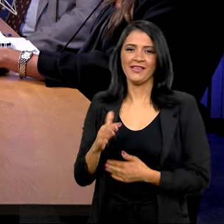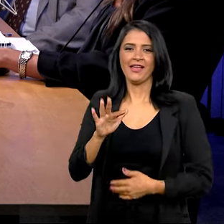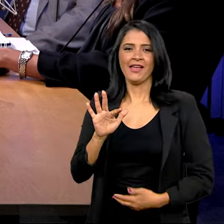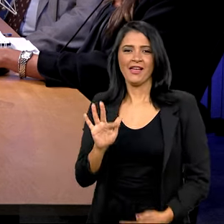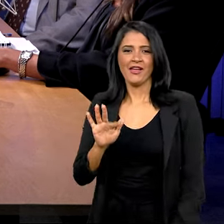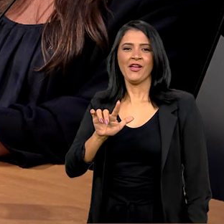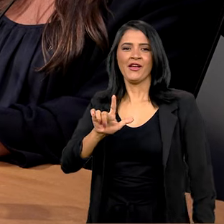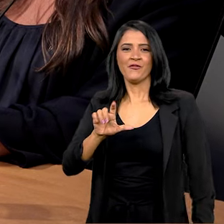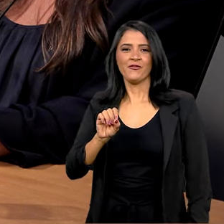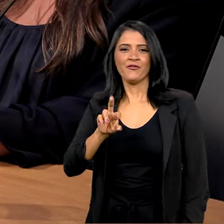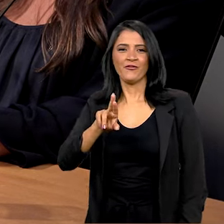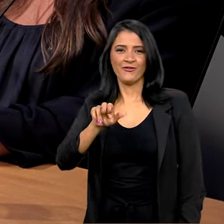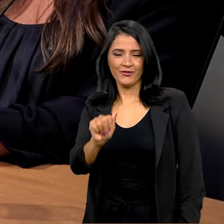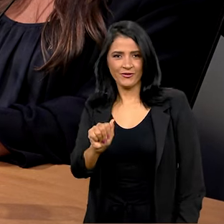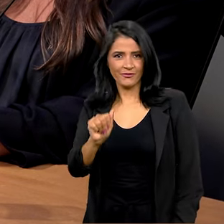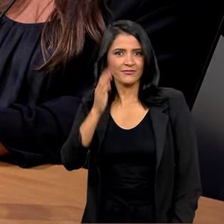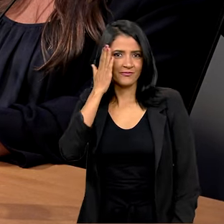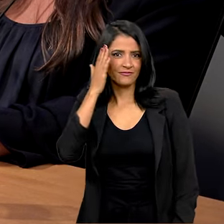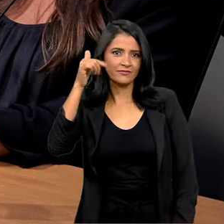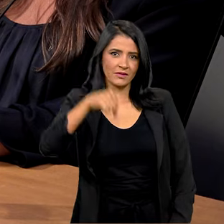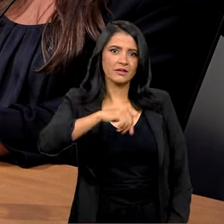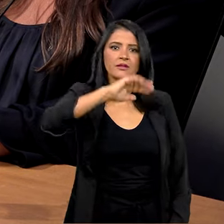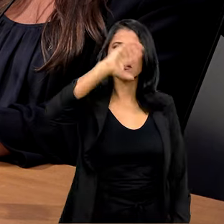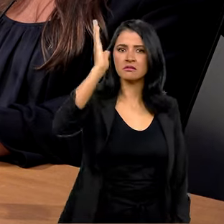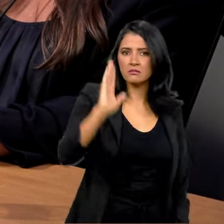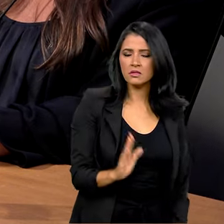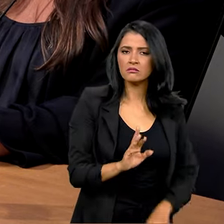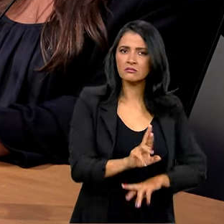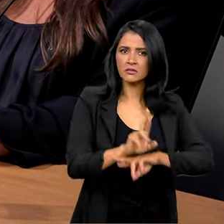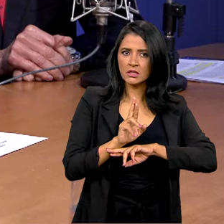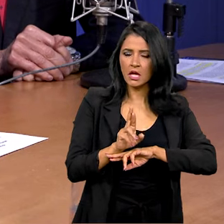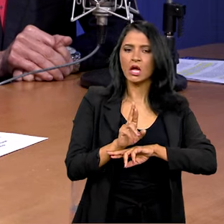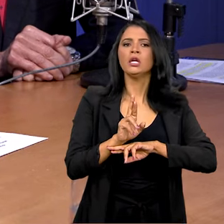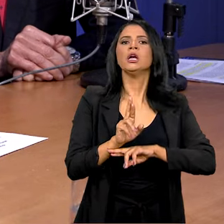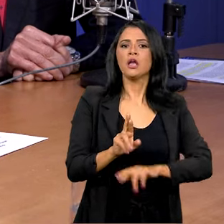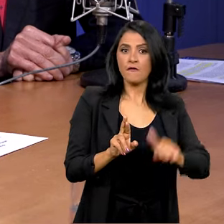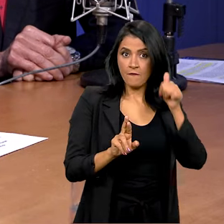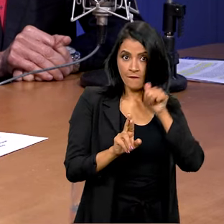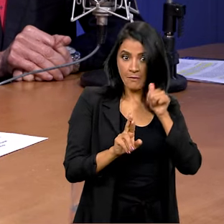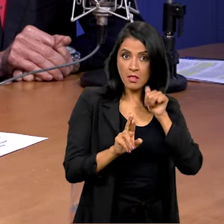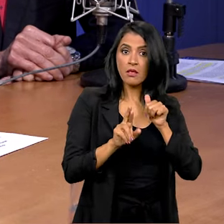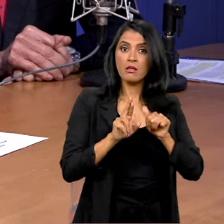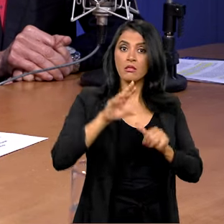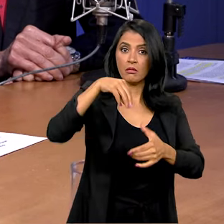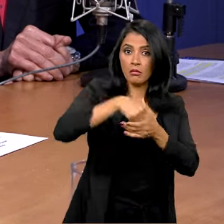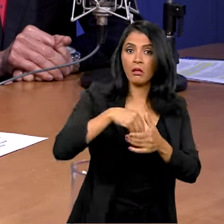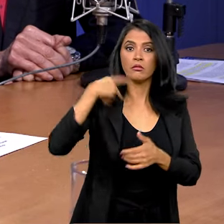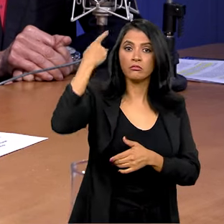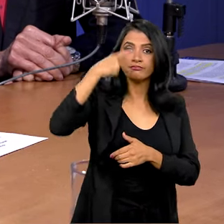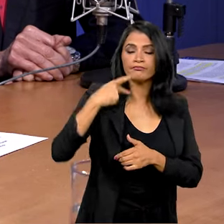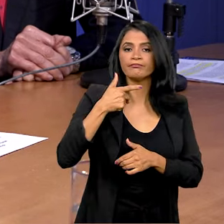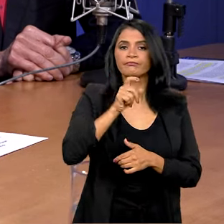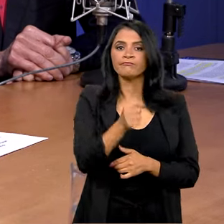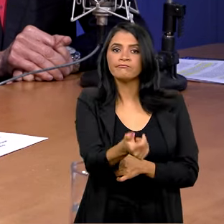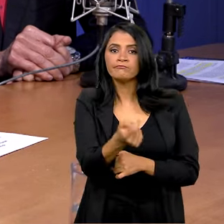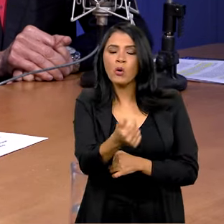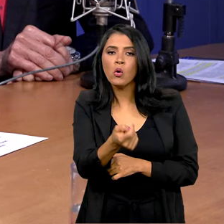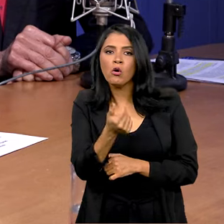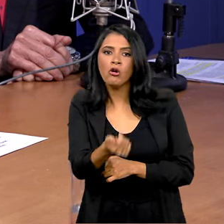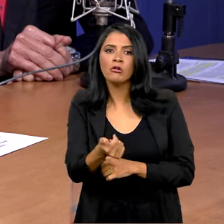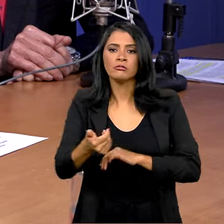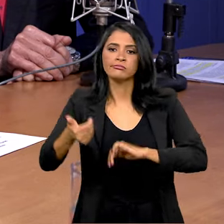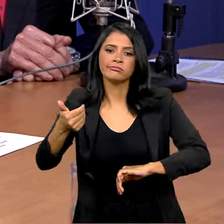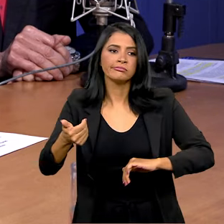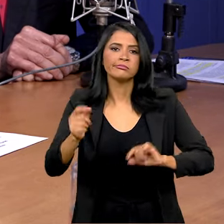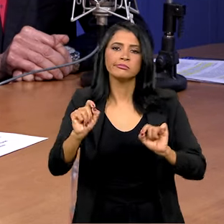Flora a gente sabe que aqui no Brasil Flora representatividade feminina nas casas legislativas ainda é muito baixa